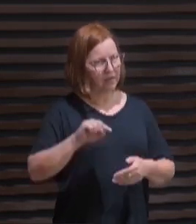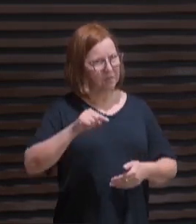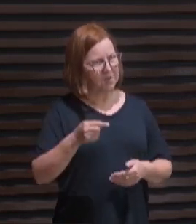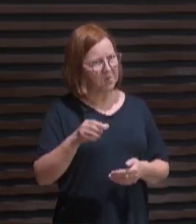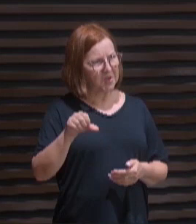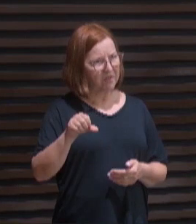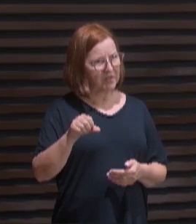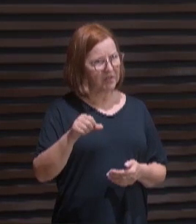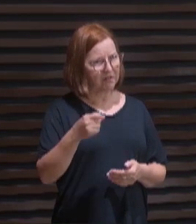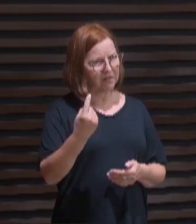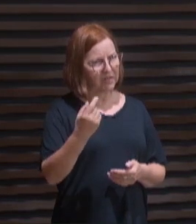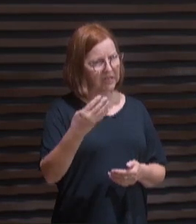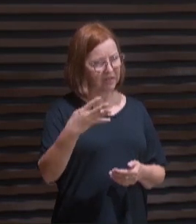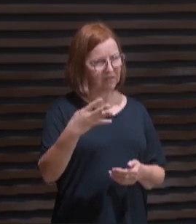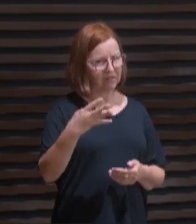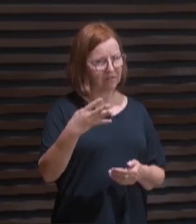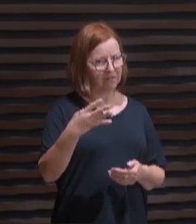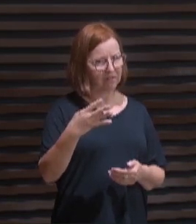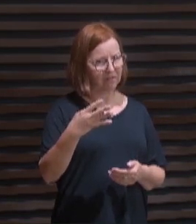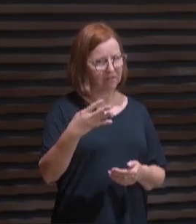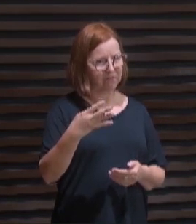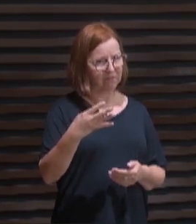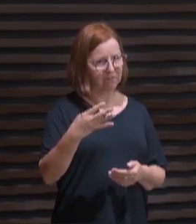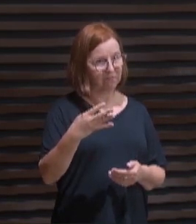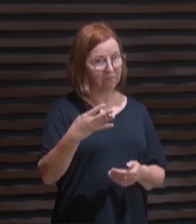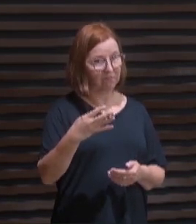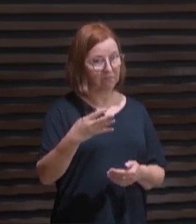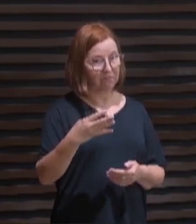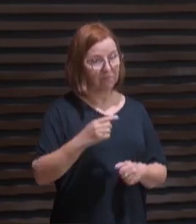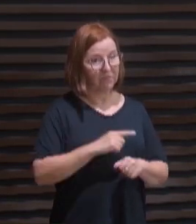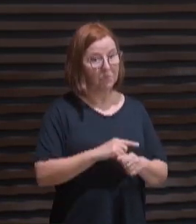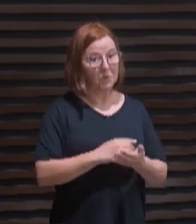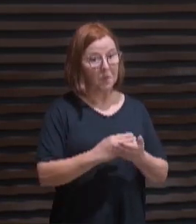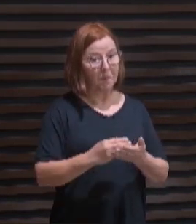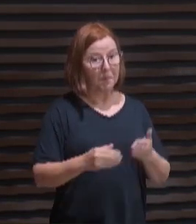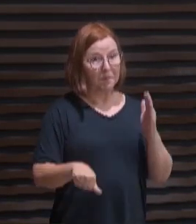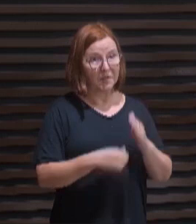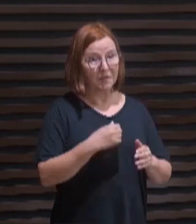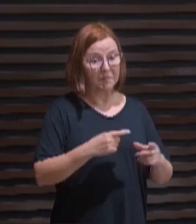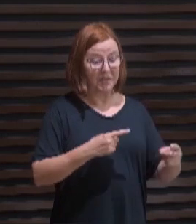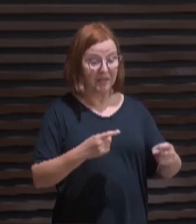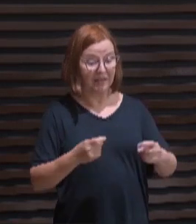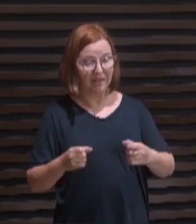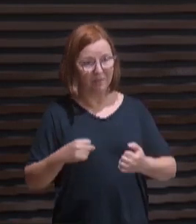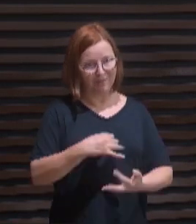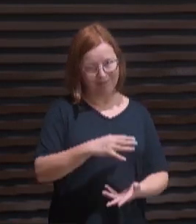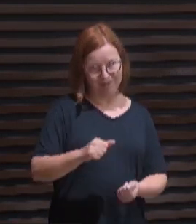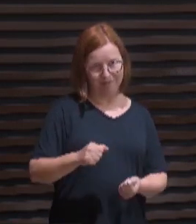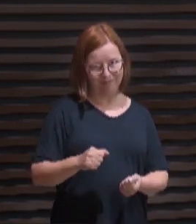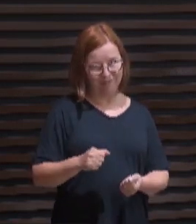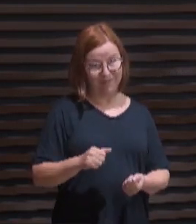1914, quando começa a Primeira Guerra Mundial, e ali parece que nós entramos nos artelhos e